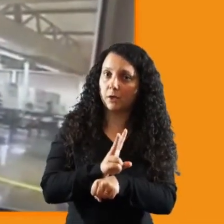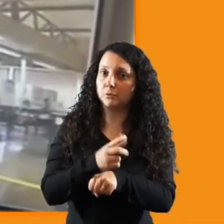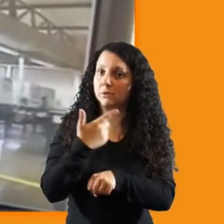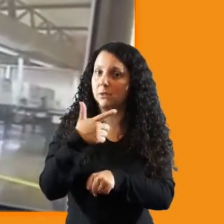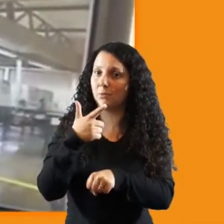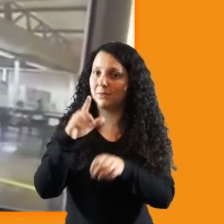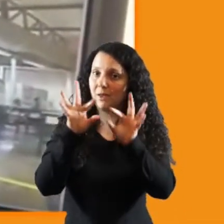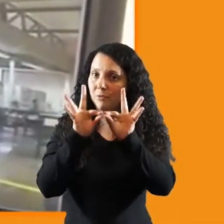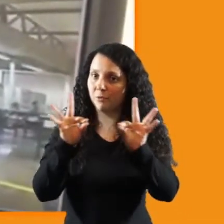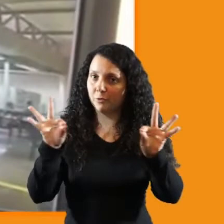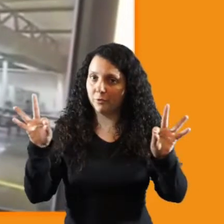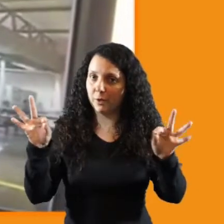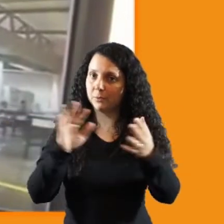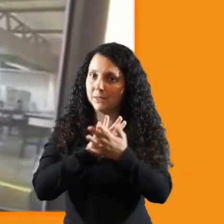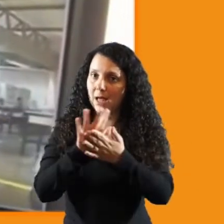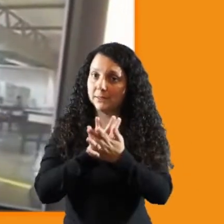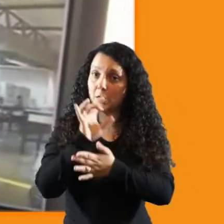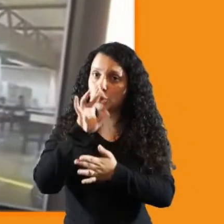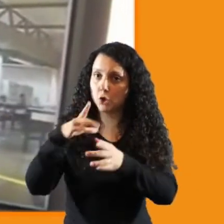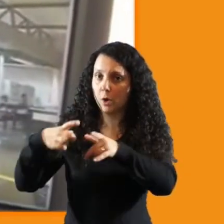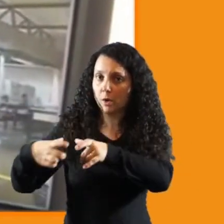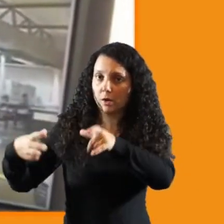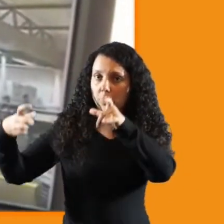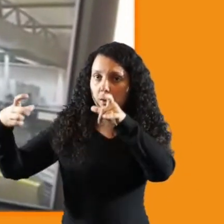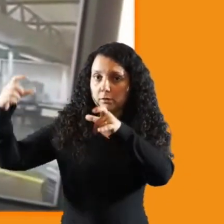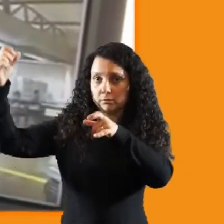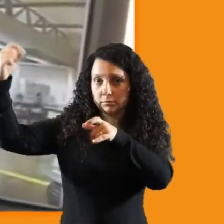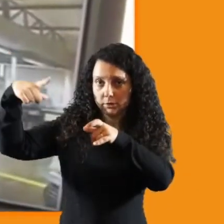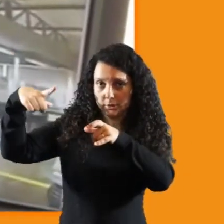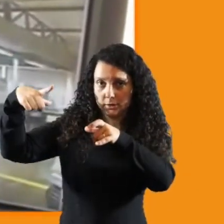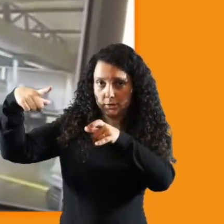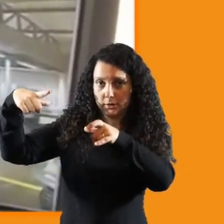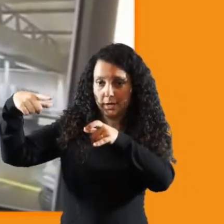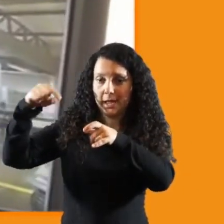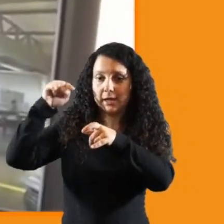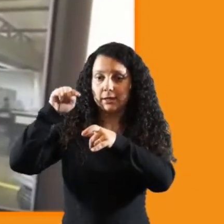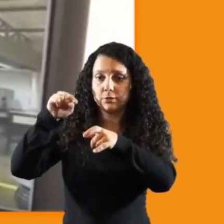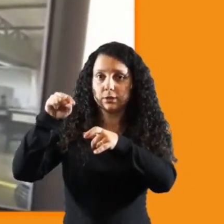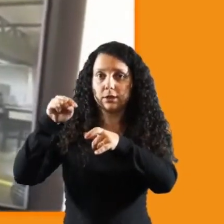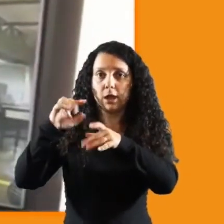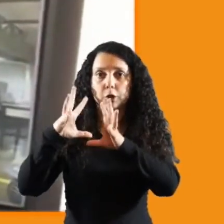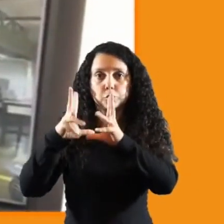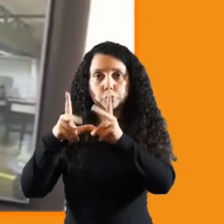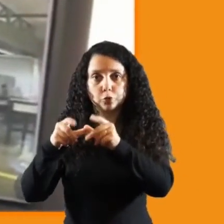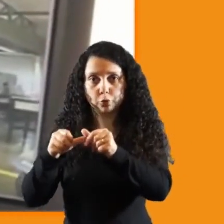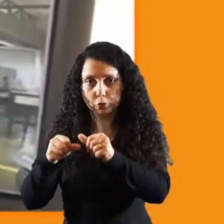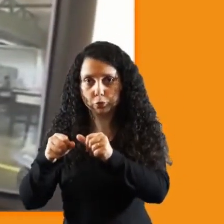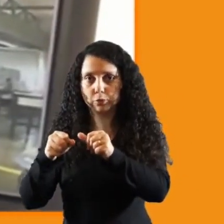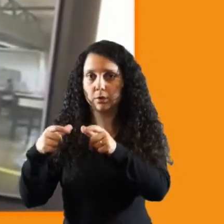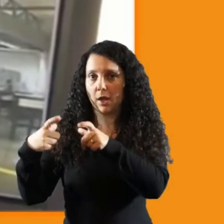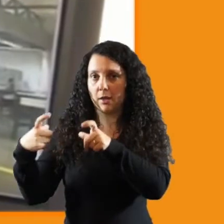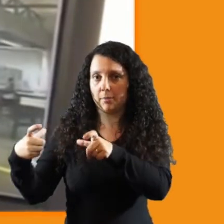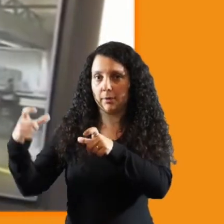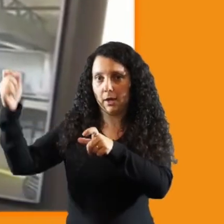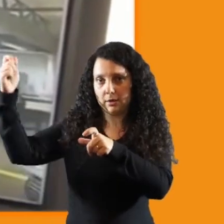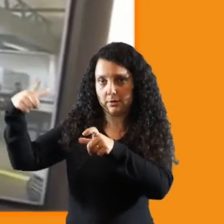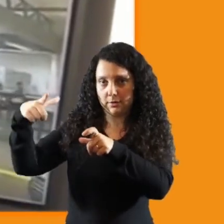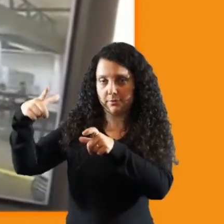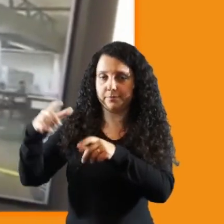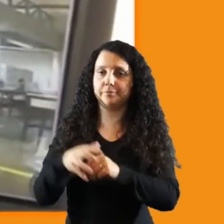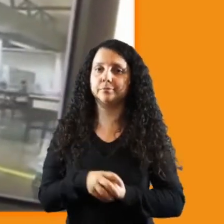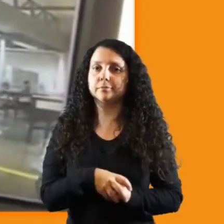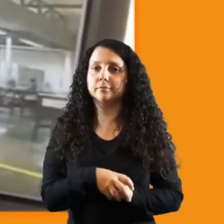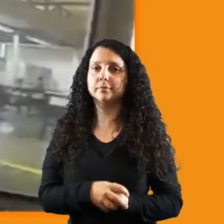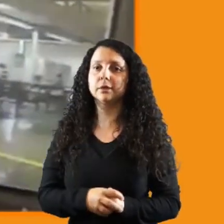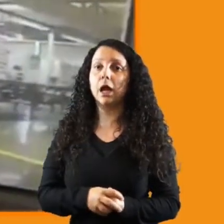tela só está ligada porque existe então, esse trabalho todo antes. A nossa oficina de eletroeletrônica. É isso, gurizada? Exatamente, Potter. Essa